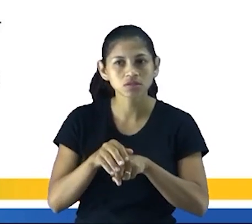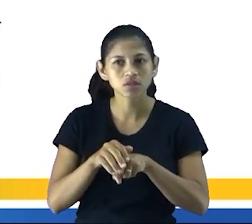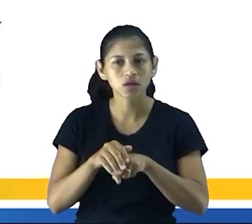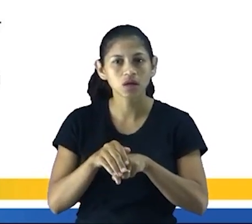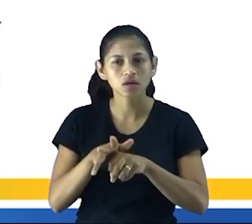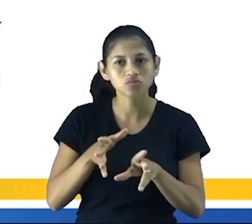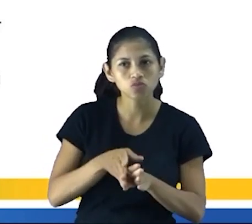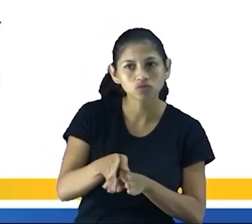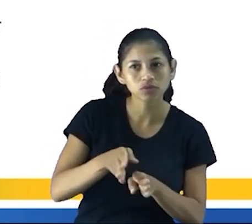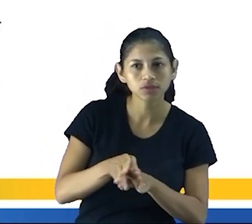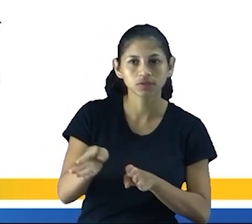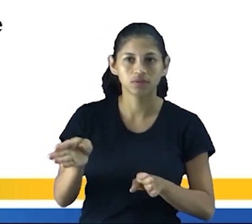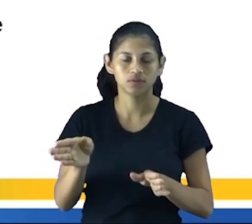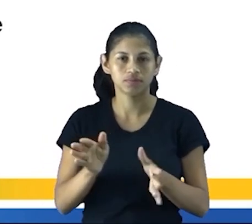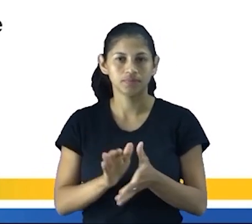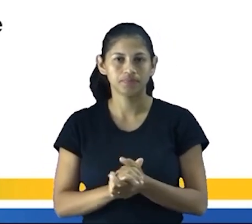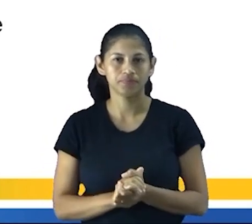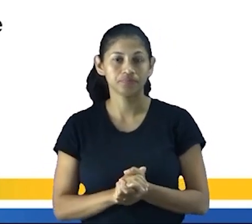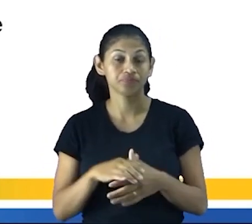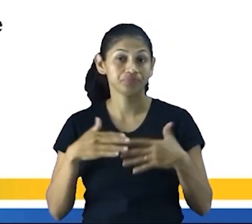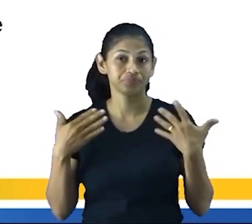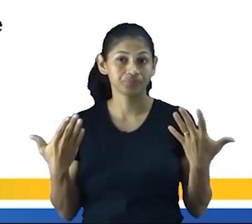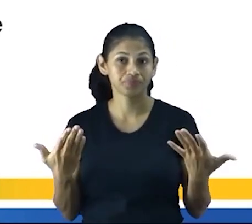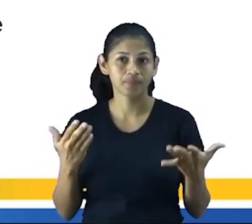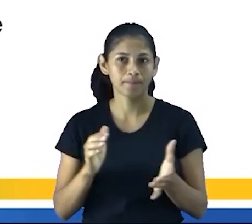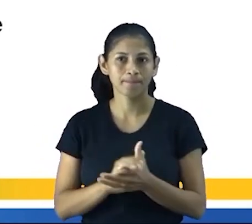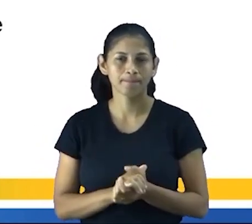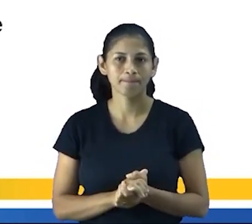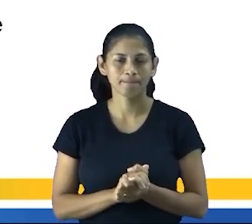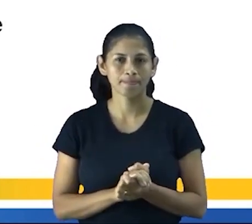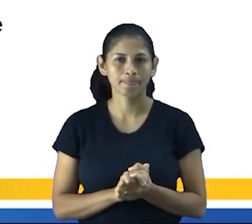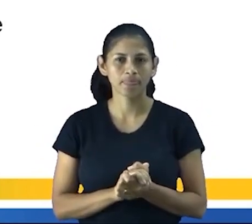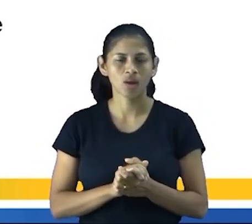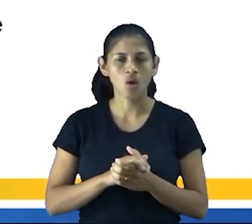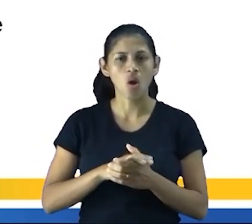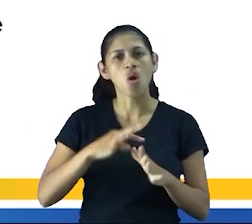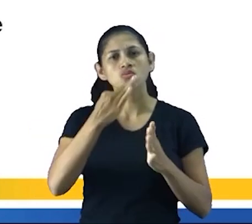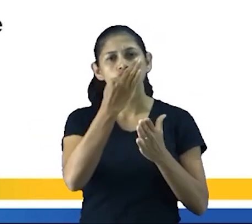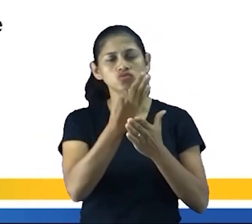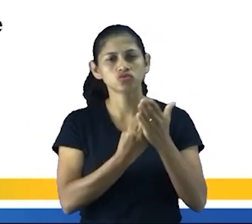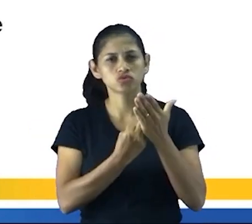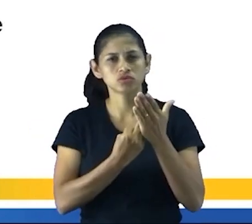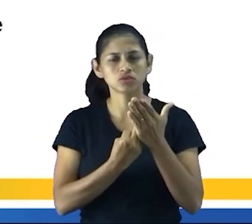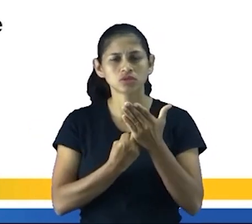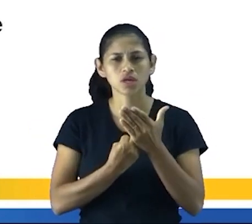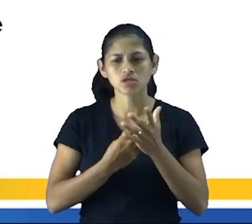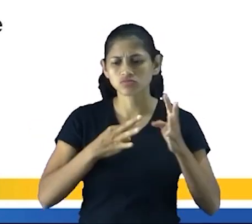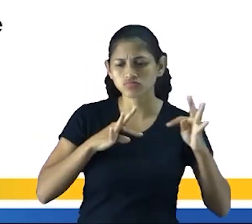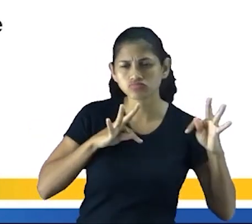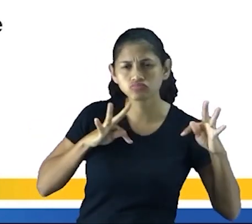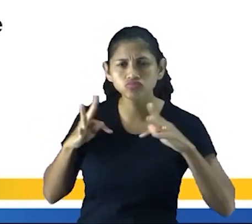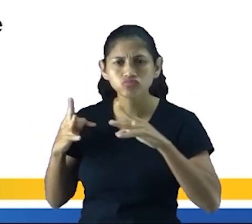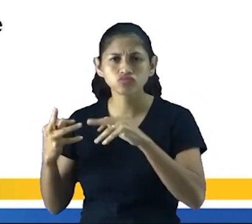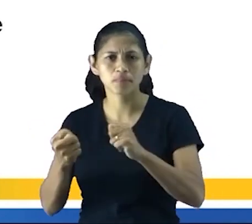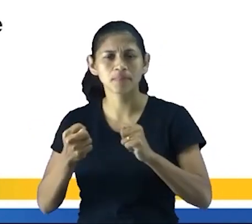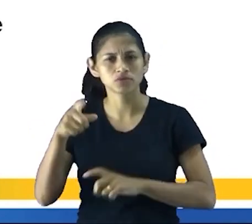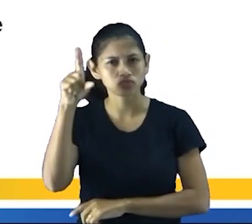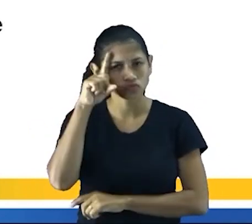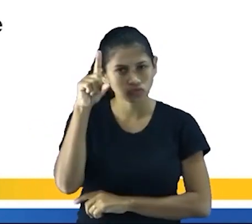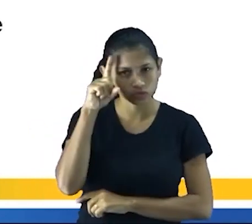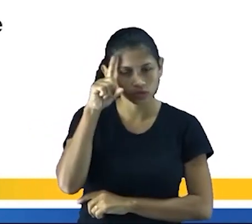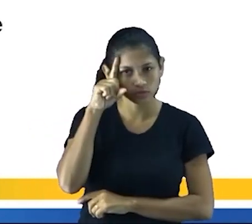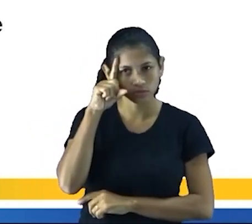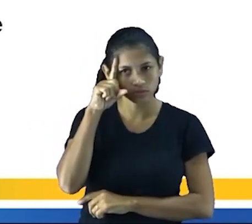ok? Vamos lá? Então, os textos estão presentes em toda parte do nosso